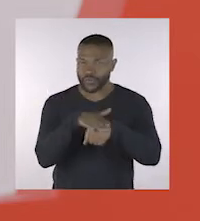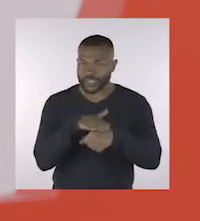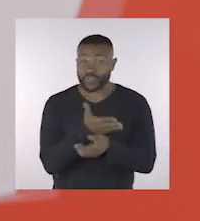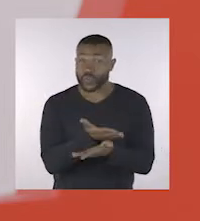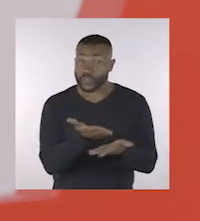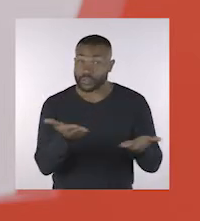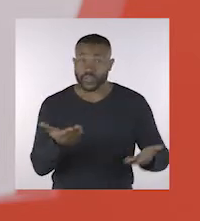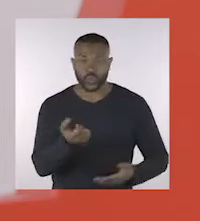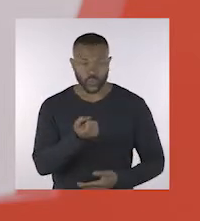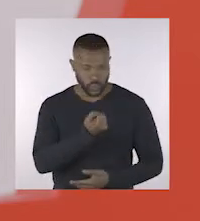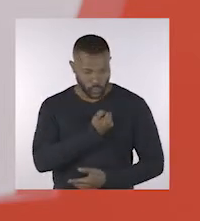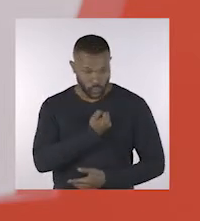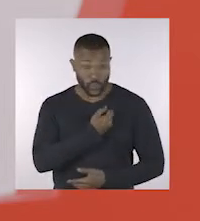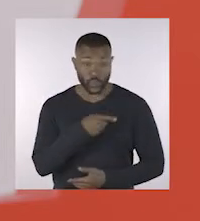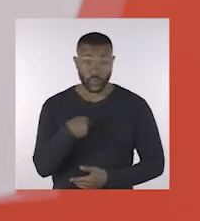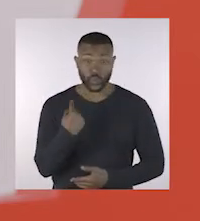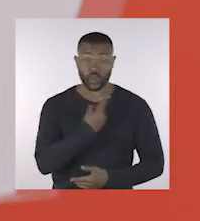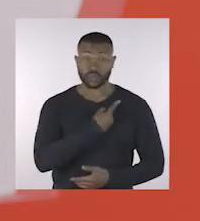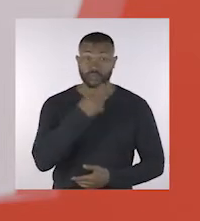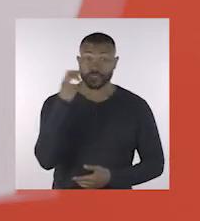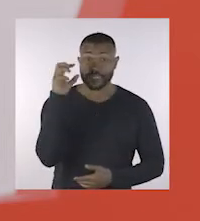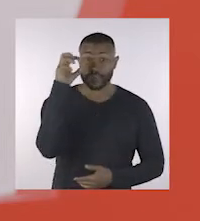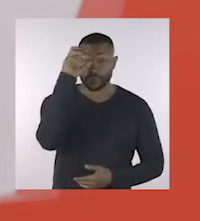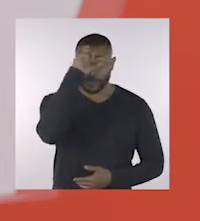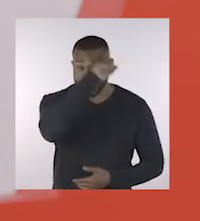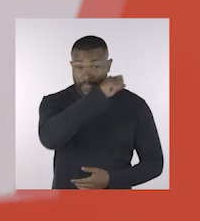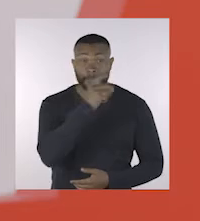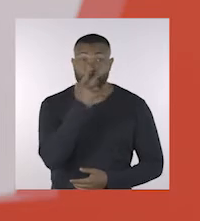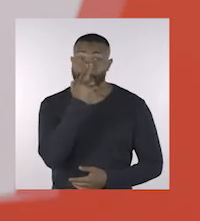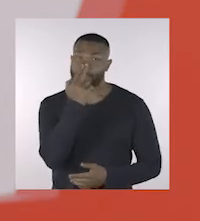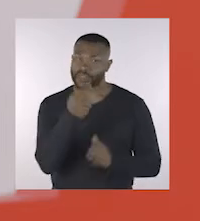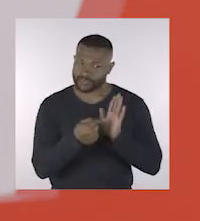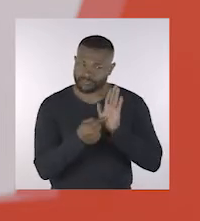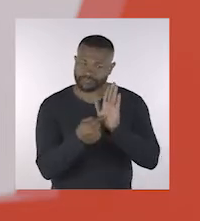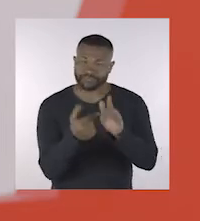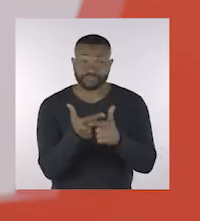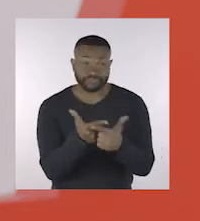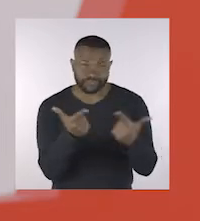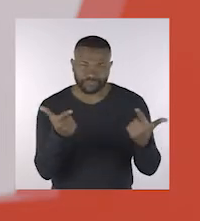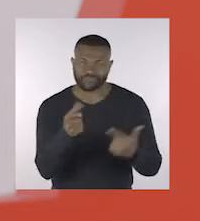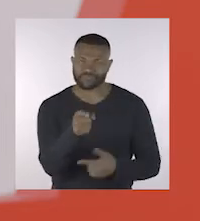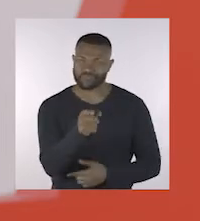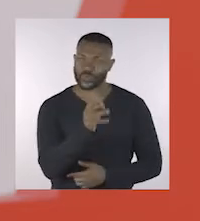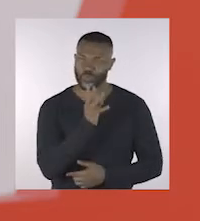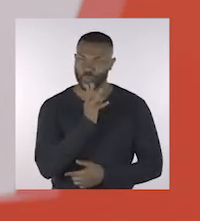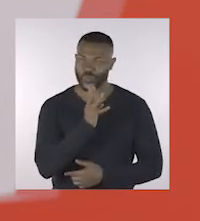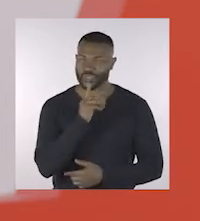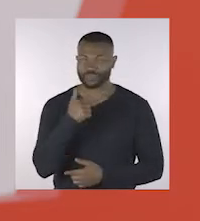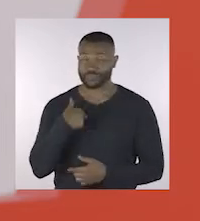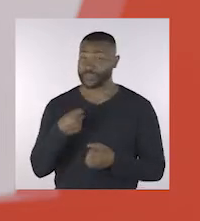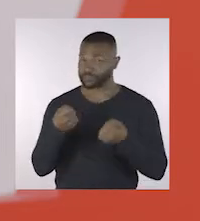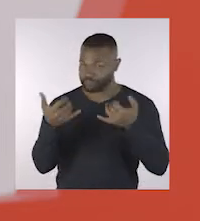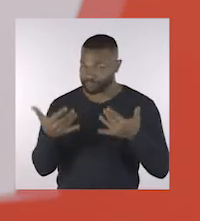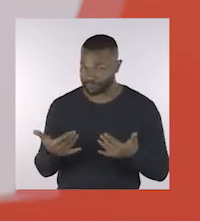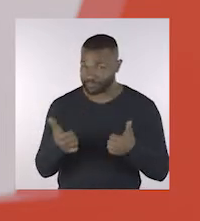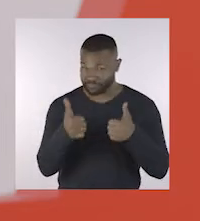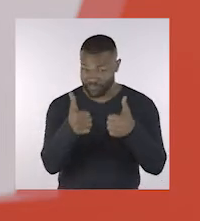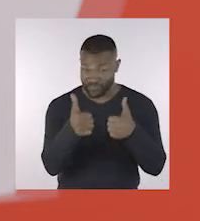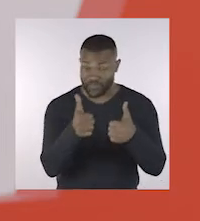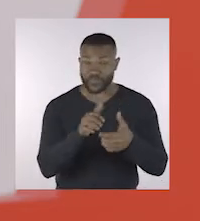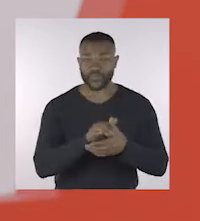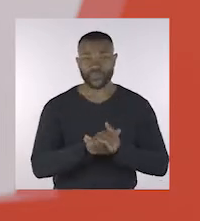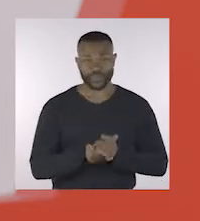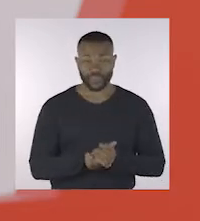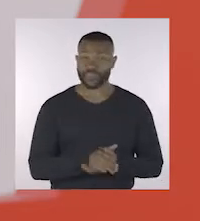com vocês sobre um número que a gente aprendeu a carregar como uma muleta da sorte você já sabe no que eu estou falando não